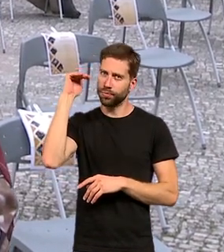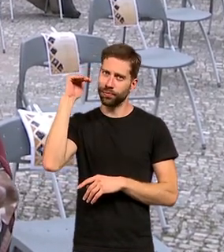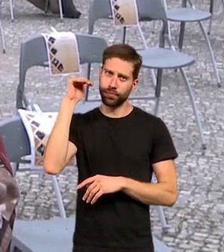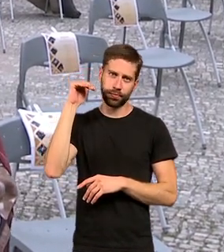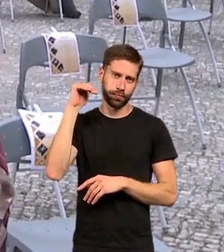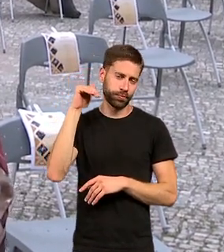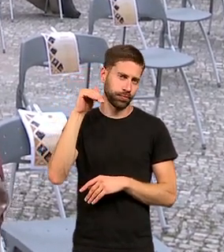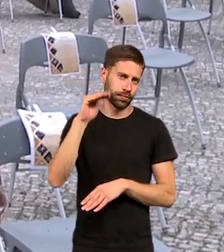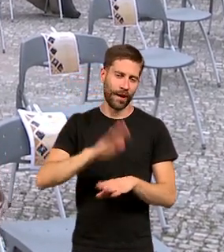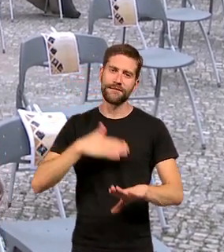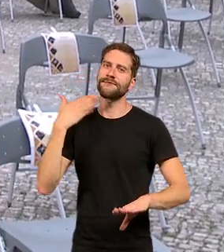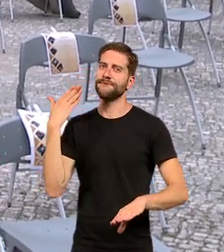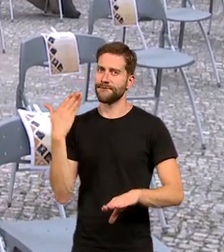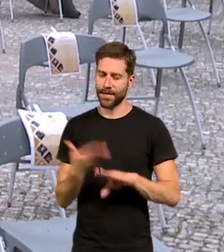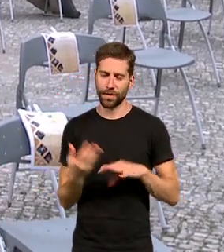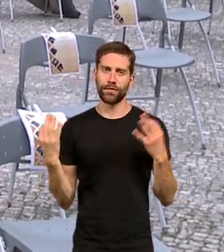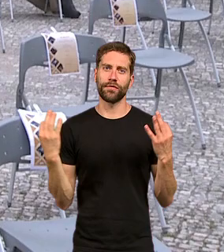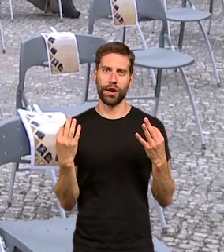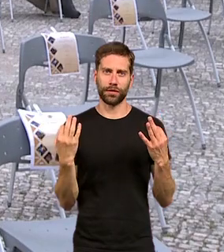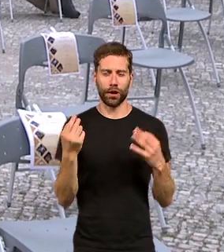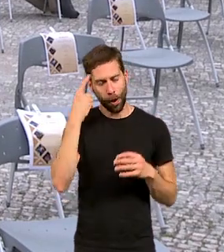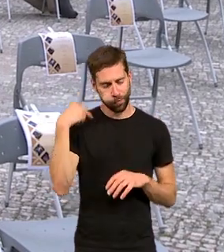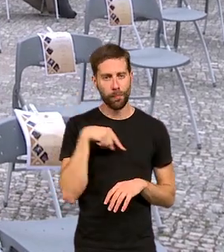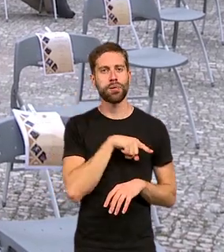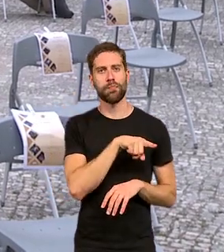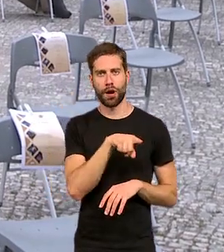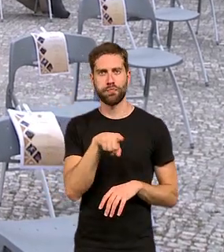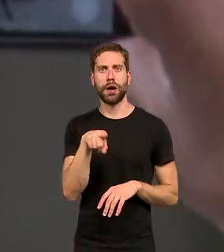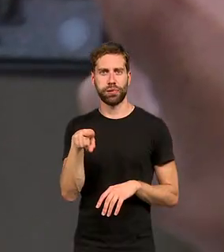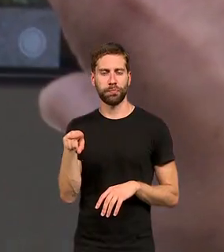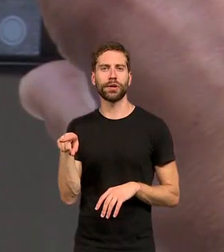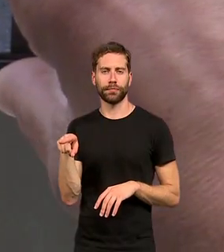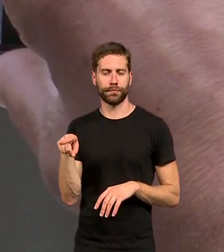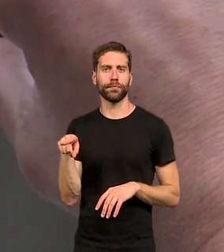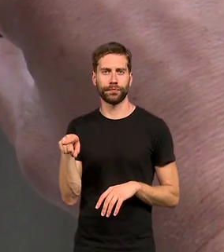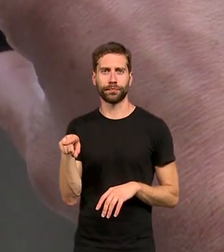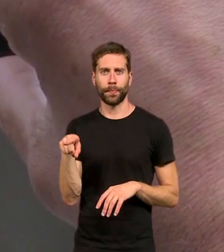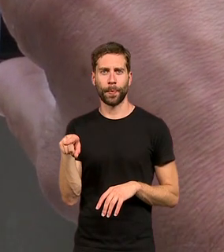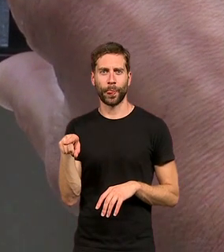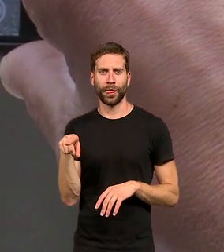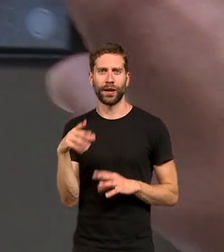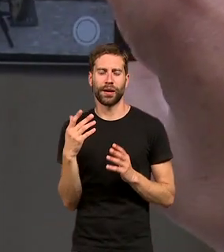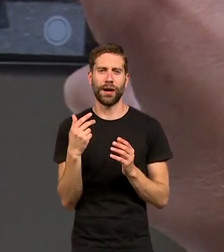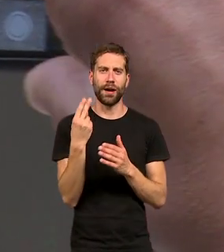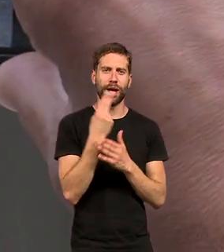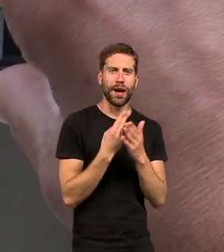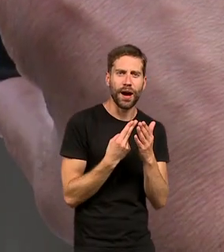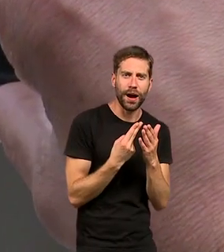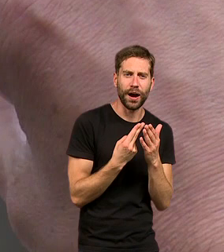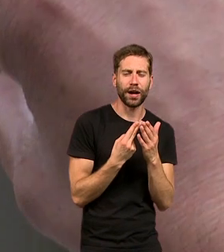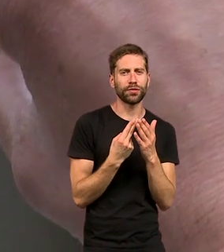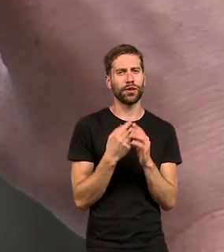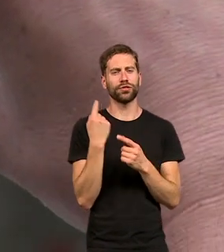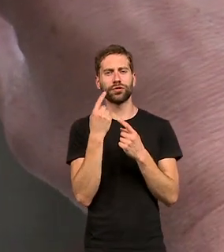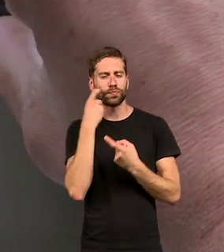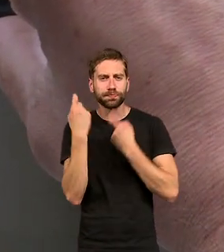pessoas tinha-se ressentido muito mais do que se ressentiu, nós sabemos que se ressentiu, não é? Mas se não fosse aquela arte que as